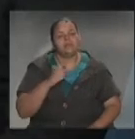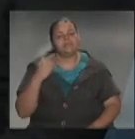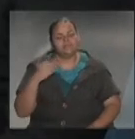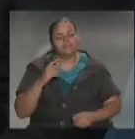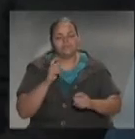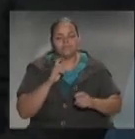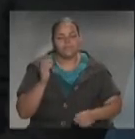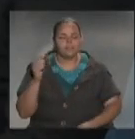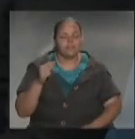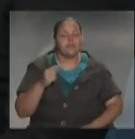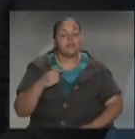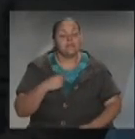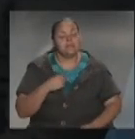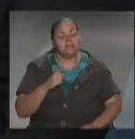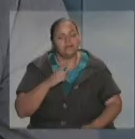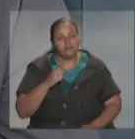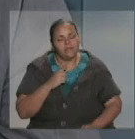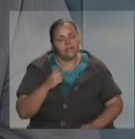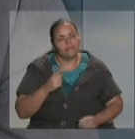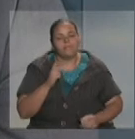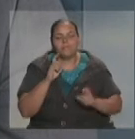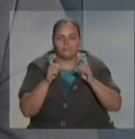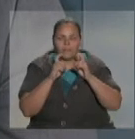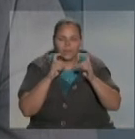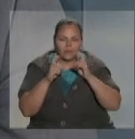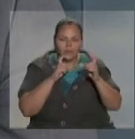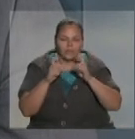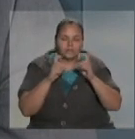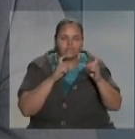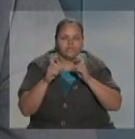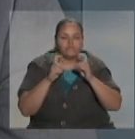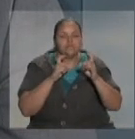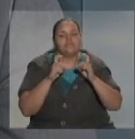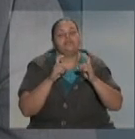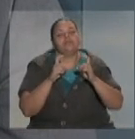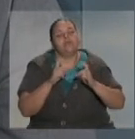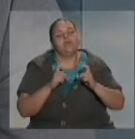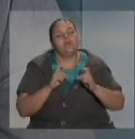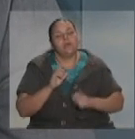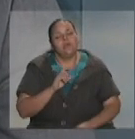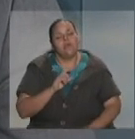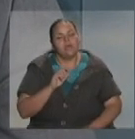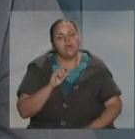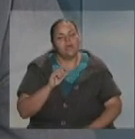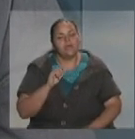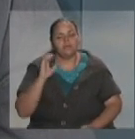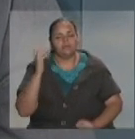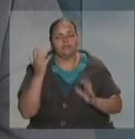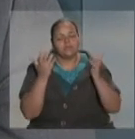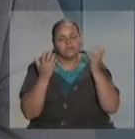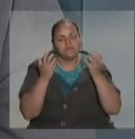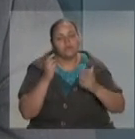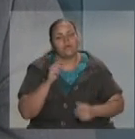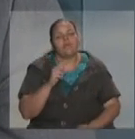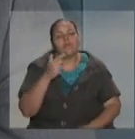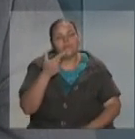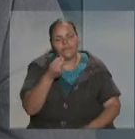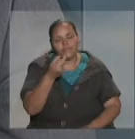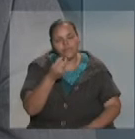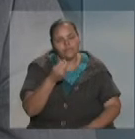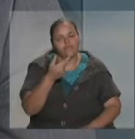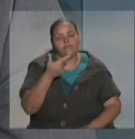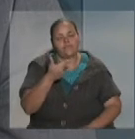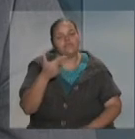2 primeiros dias, né, nós fizemos esse ciclo de debate promovido pela Comissão de Gestão Ambiental entre os dias 20 e 22